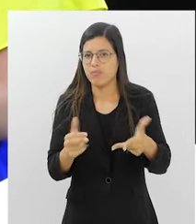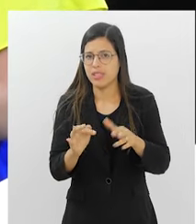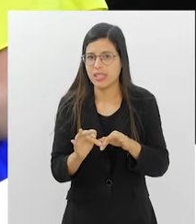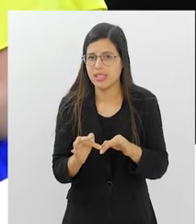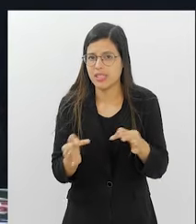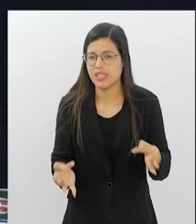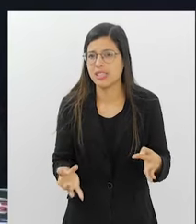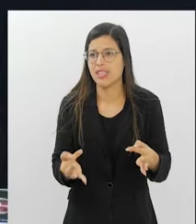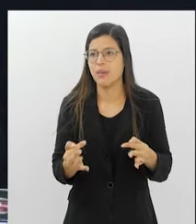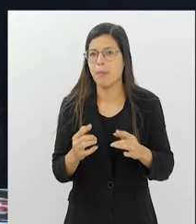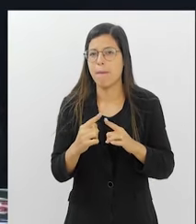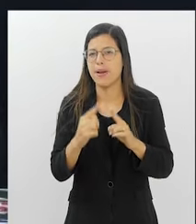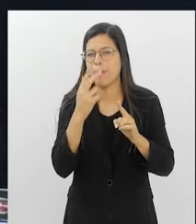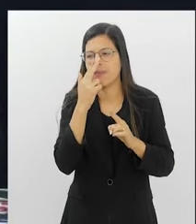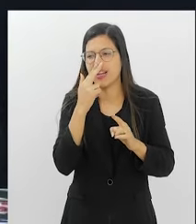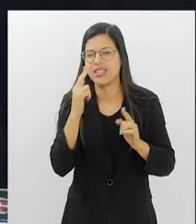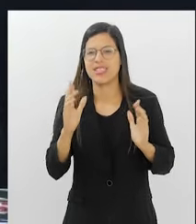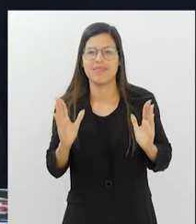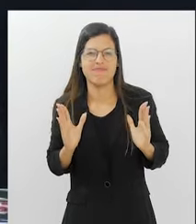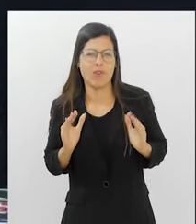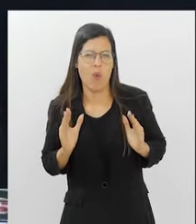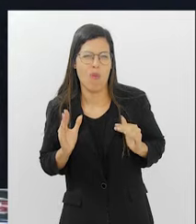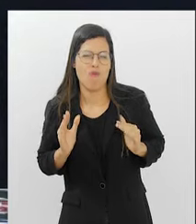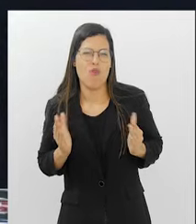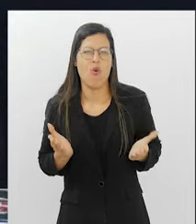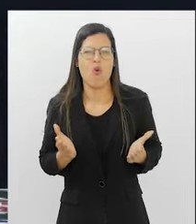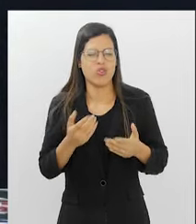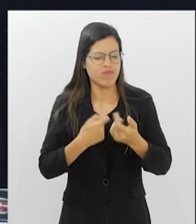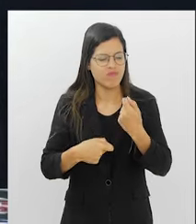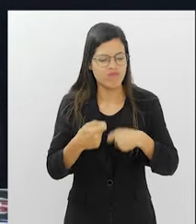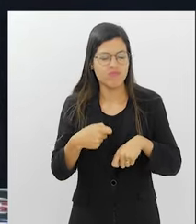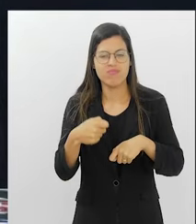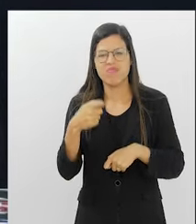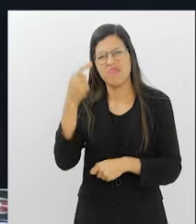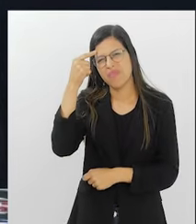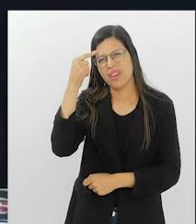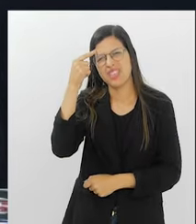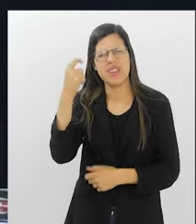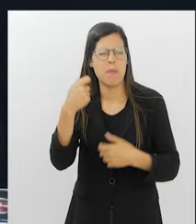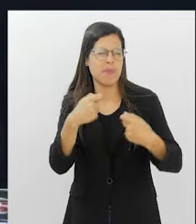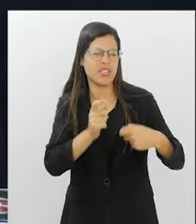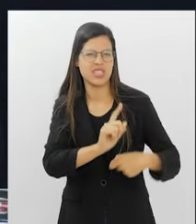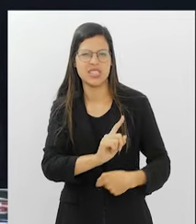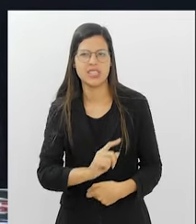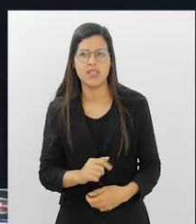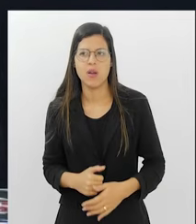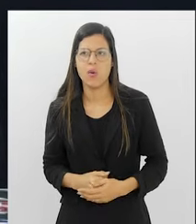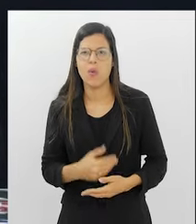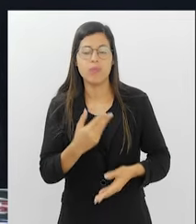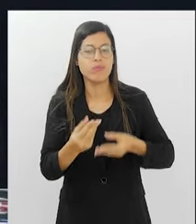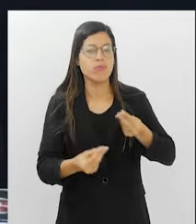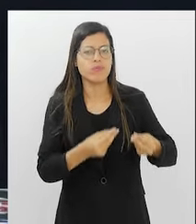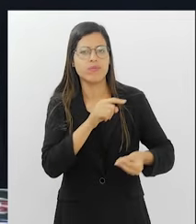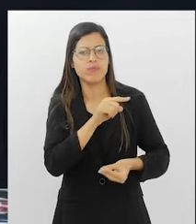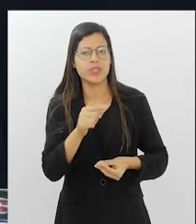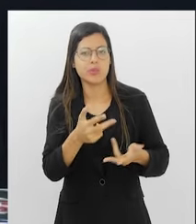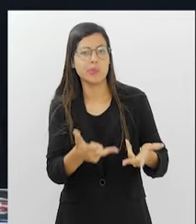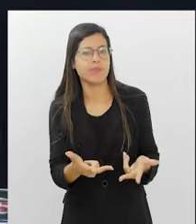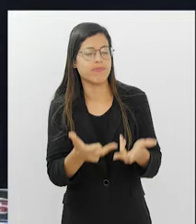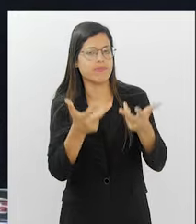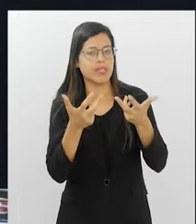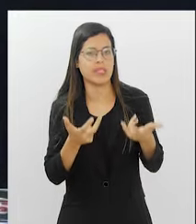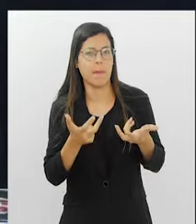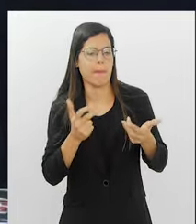estavam ali na cara de todo mundo mas acaba que a acomodação administrativa acaba não deixa vamos assim vamos assim e como é que vocês viram